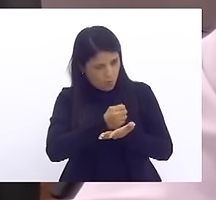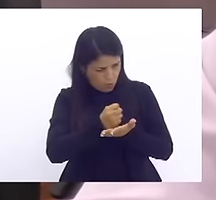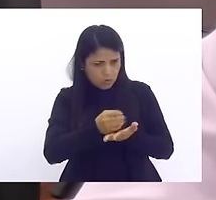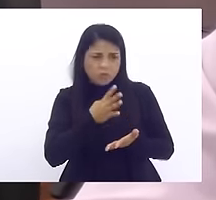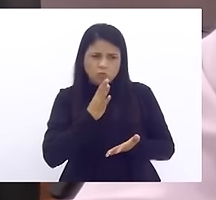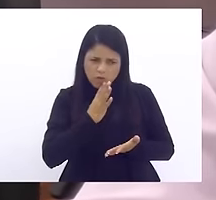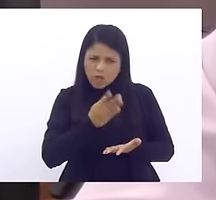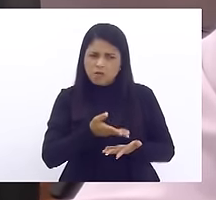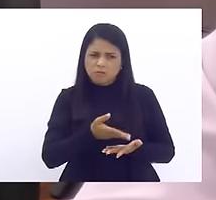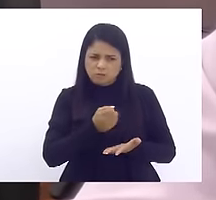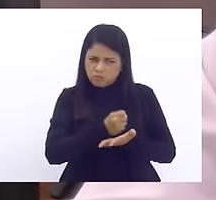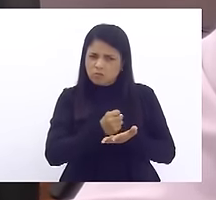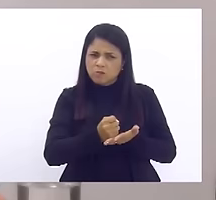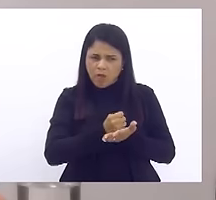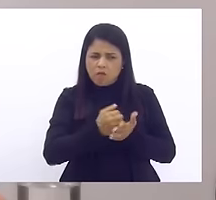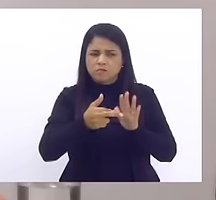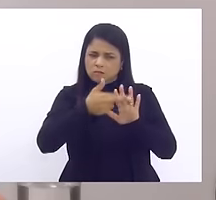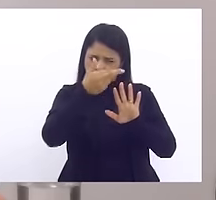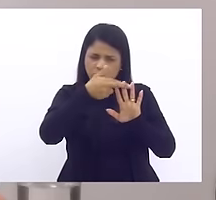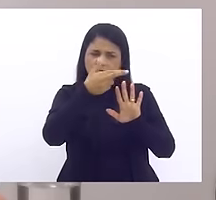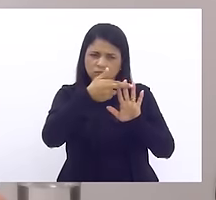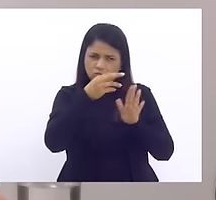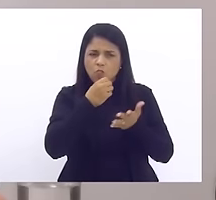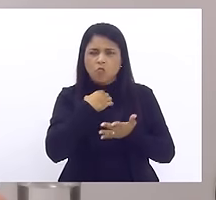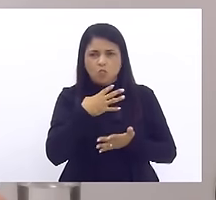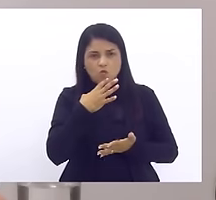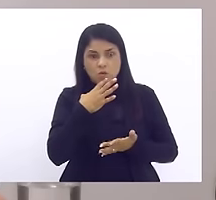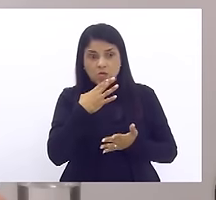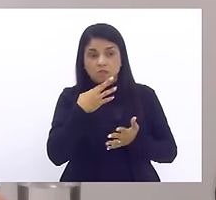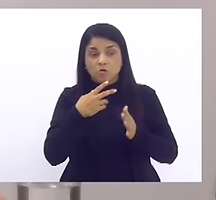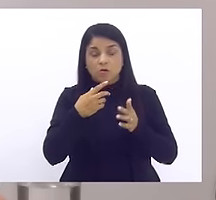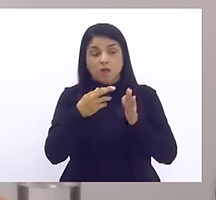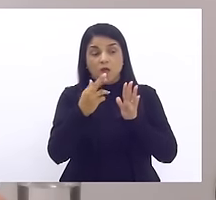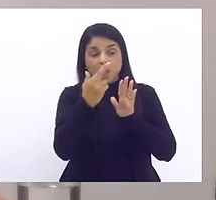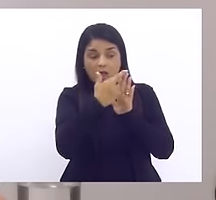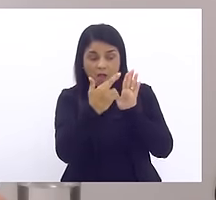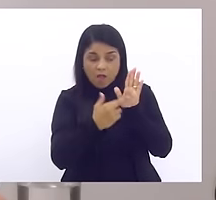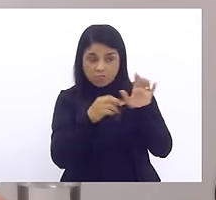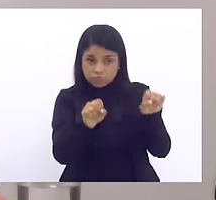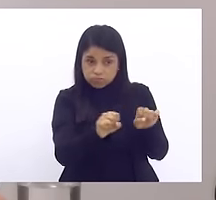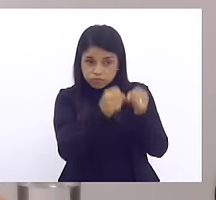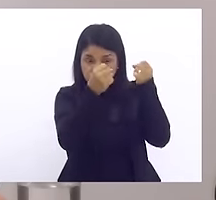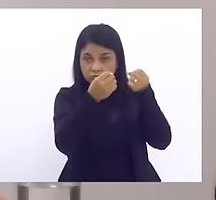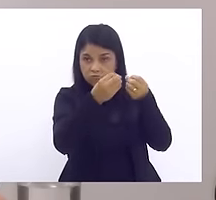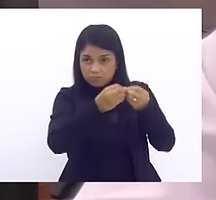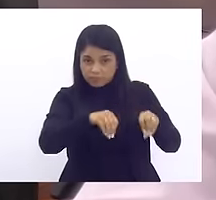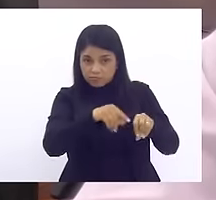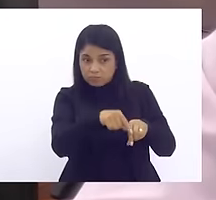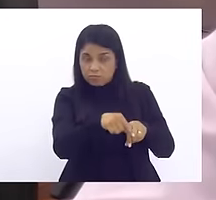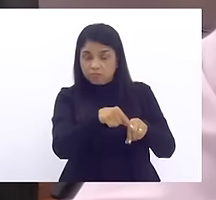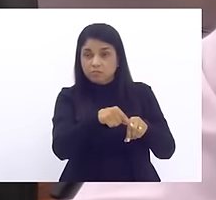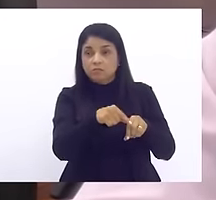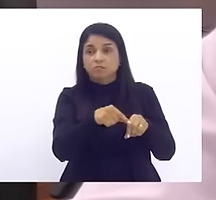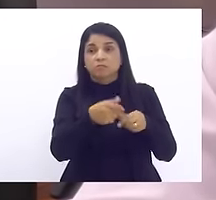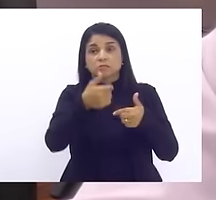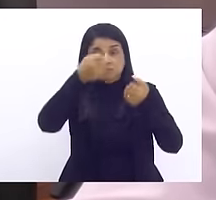contrato aí se regularidades que o senhor eles trazem E aí novamente